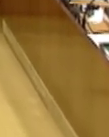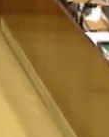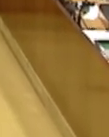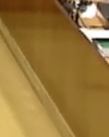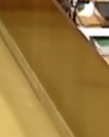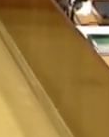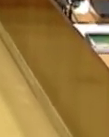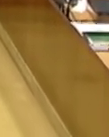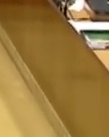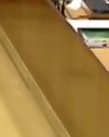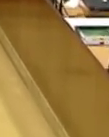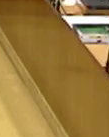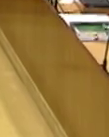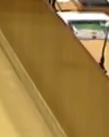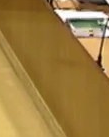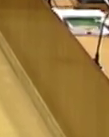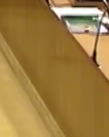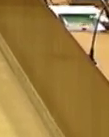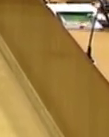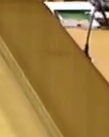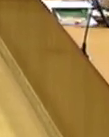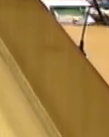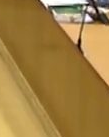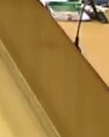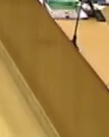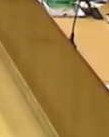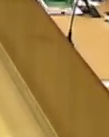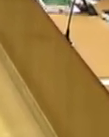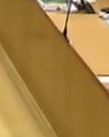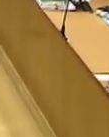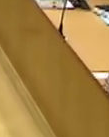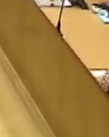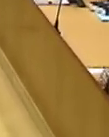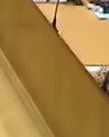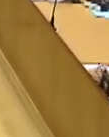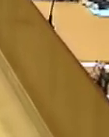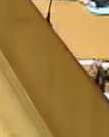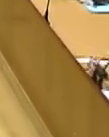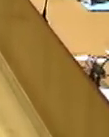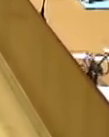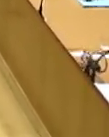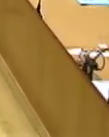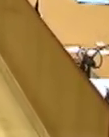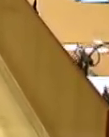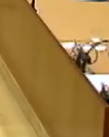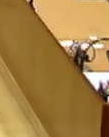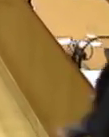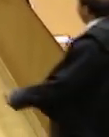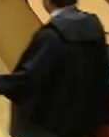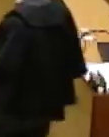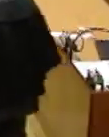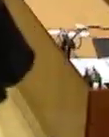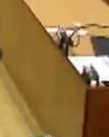O vice-procurador-geral levanta-se. O ministro Dias Toffoli cumprimenta a secretária-geral do plenário.